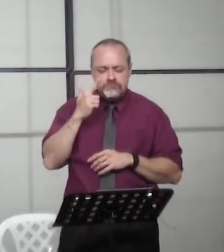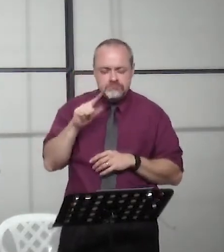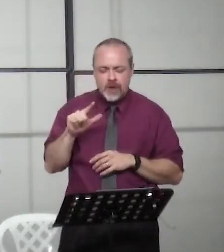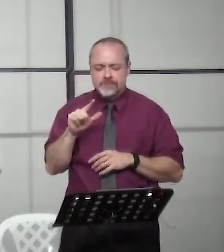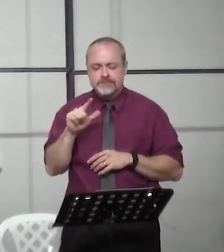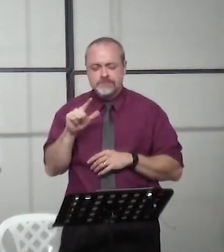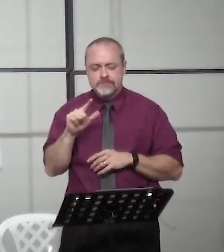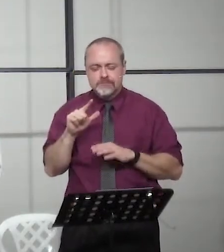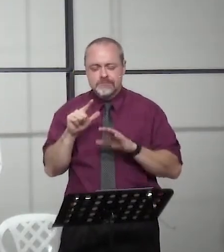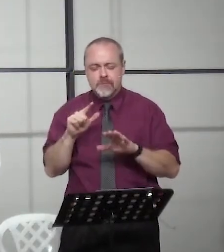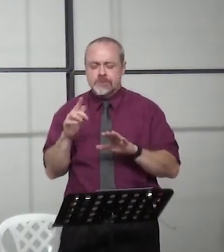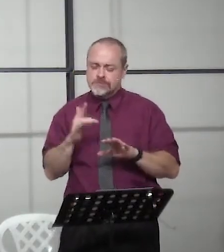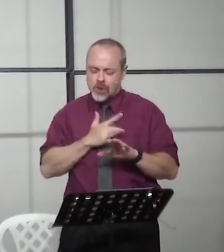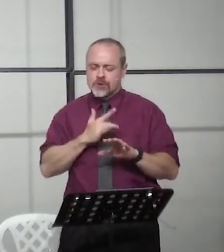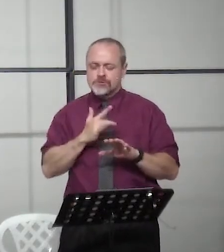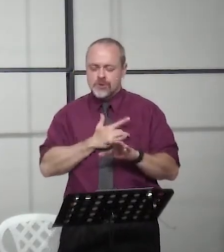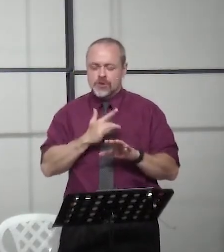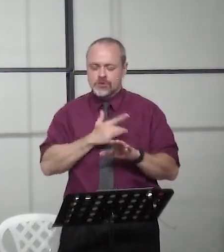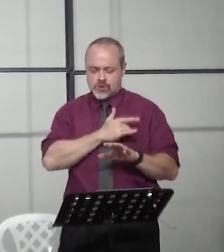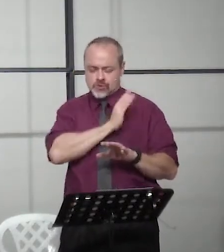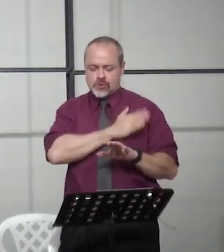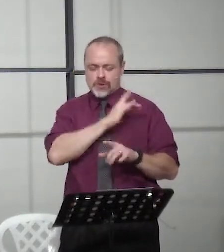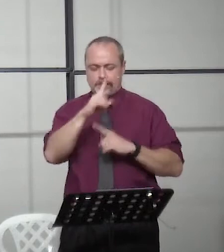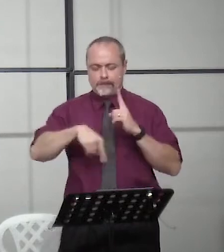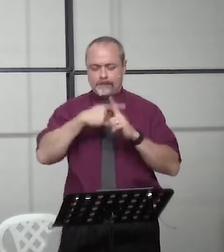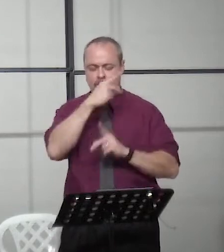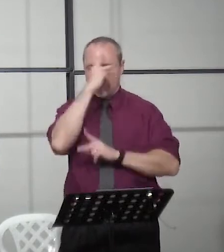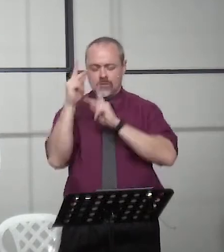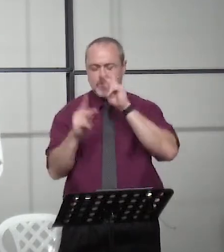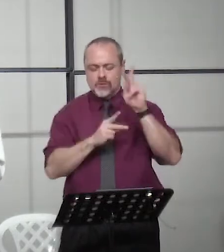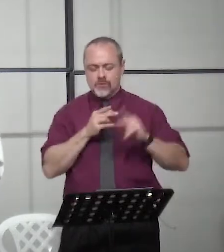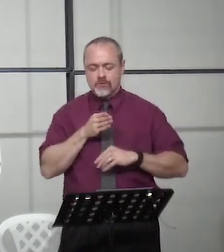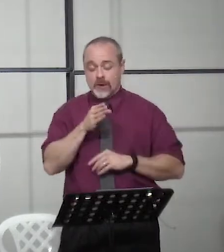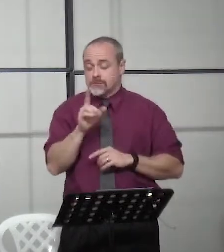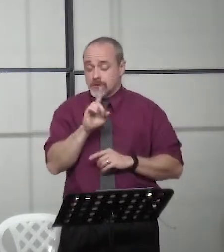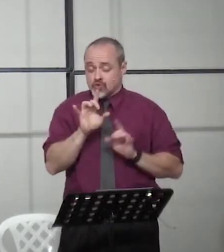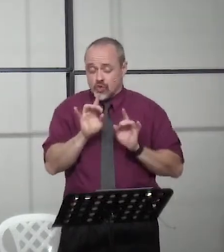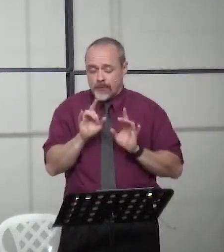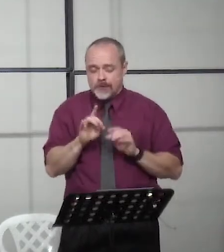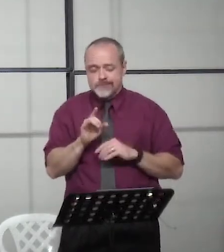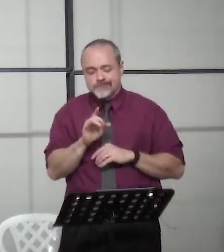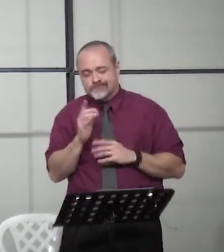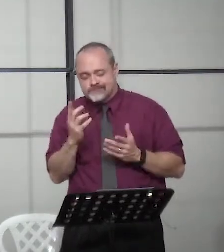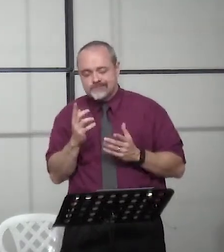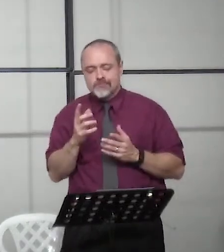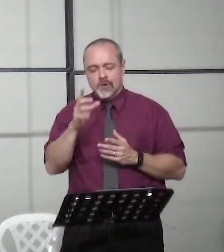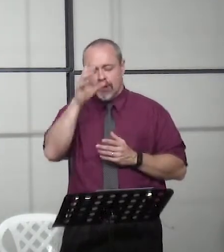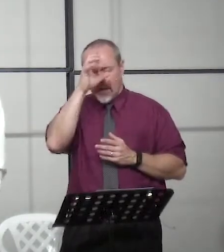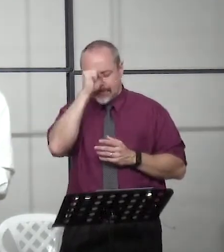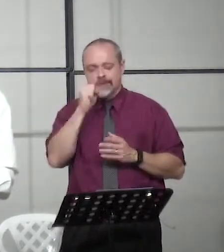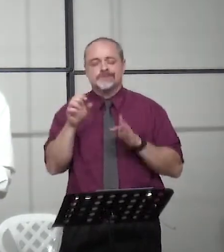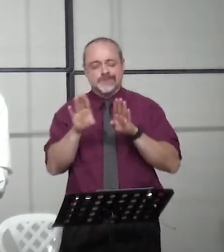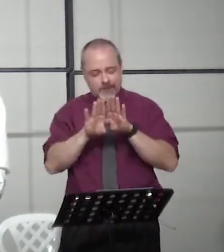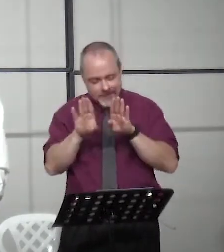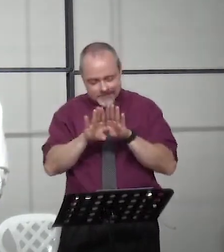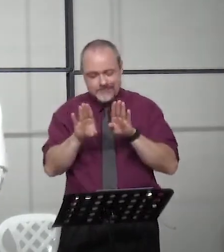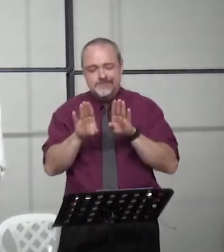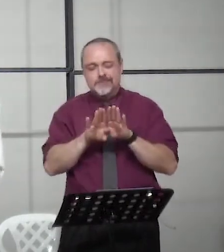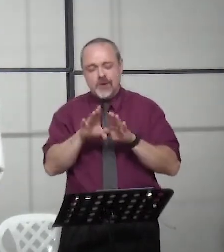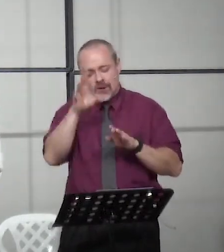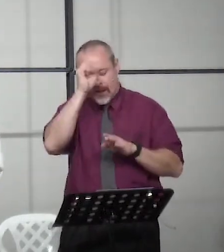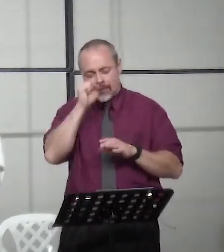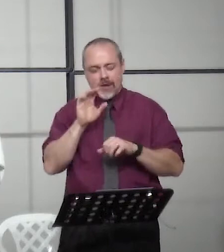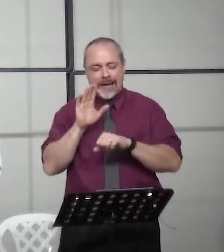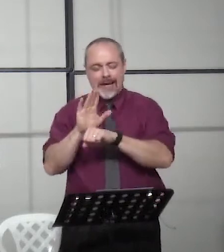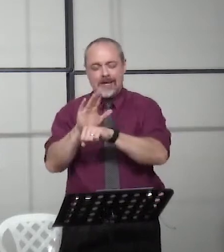e tocar o coração de mais pessoas que vão não somente evangelizar, mas vão aprender Libras para ajudar